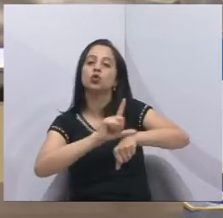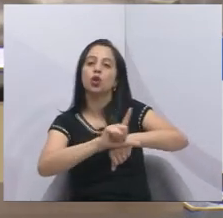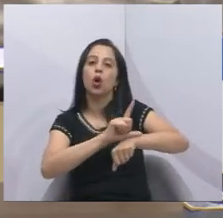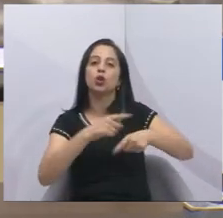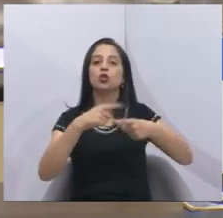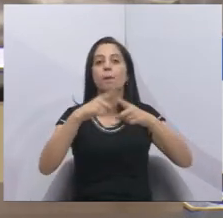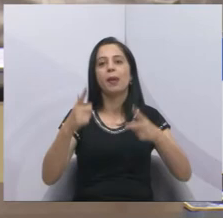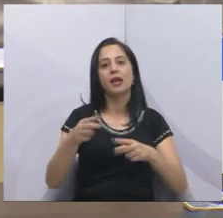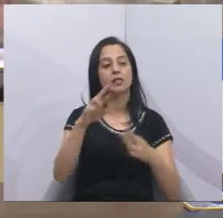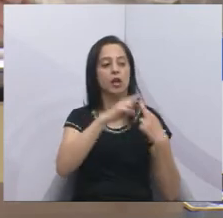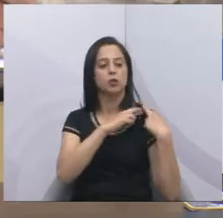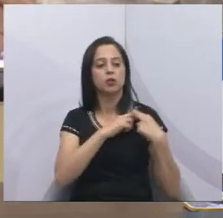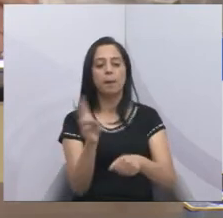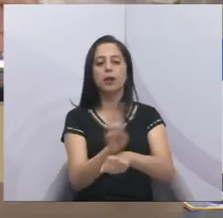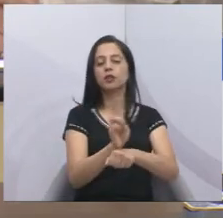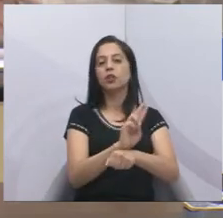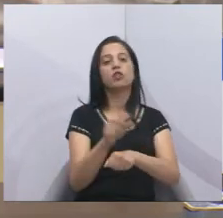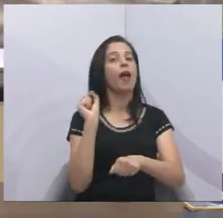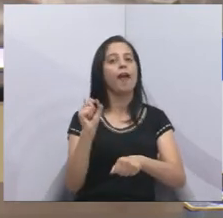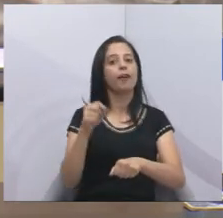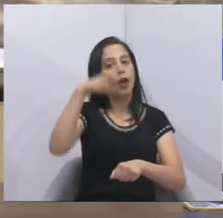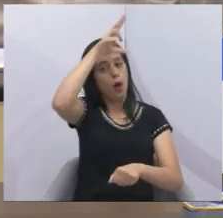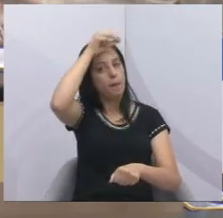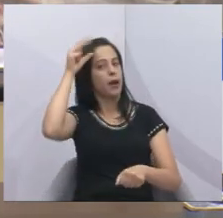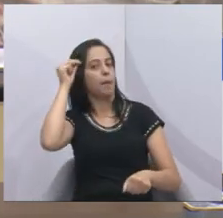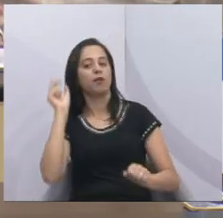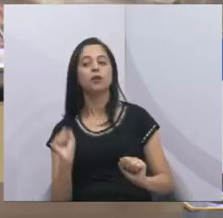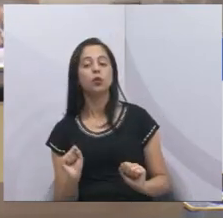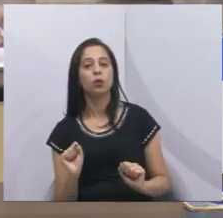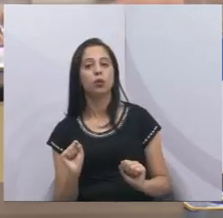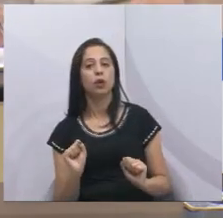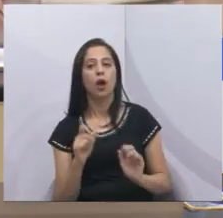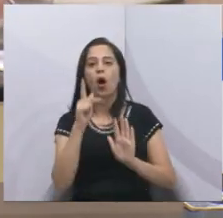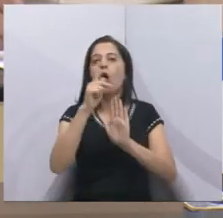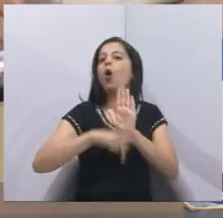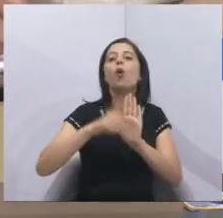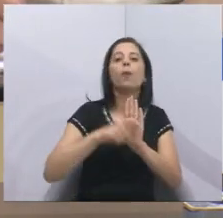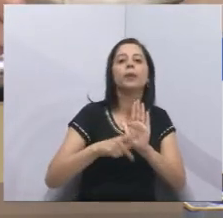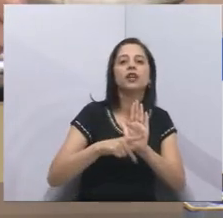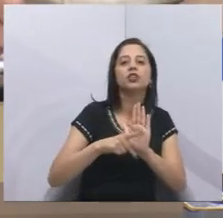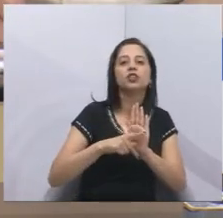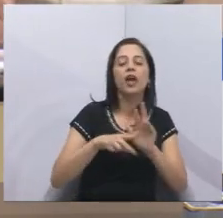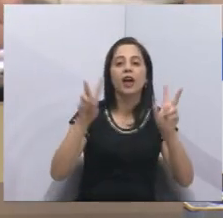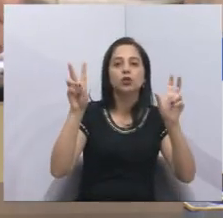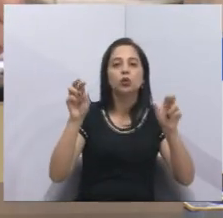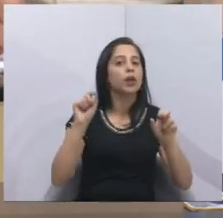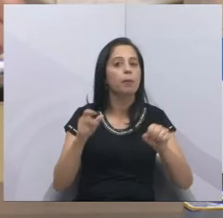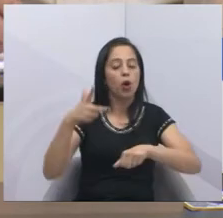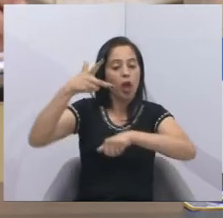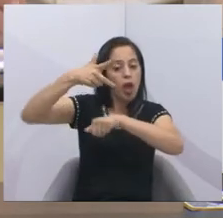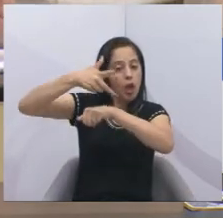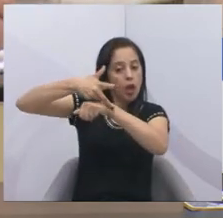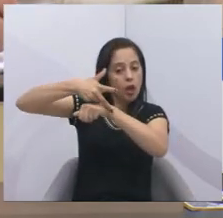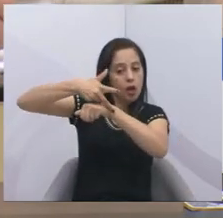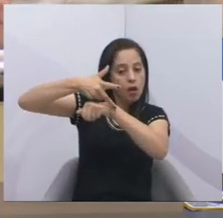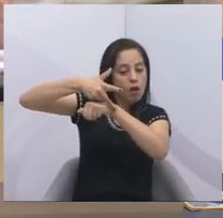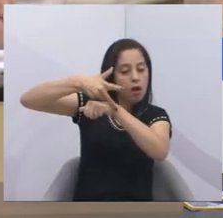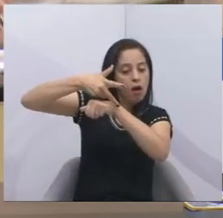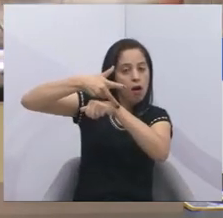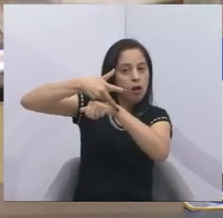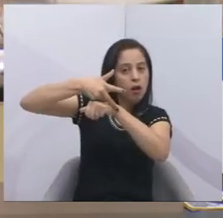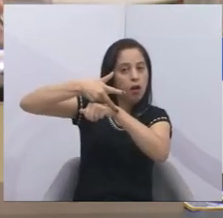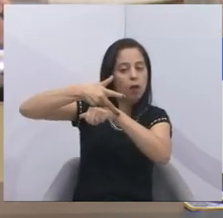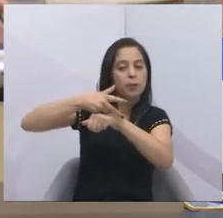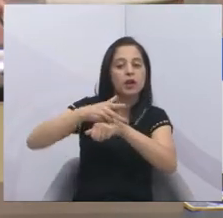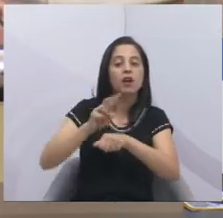fiscalização. O projeto fala sobre colocar câmeras para fiscalizar quem está ao